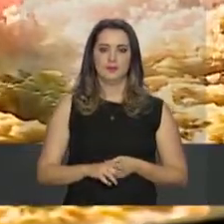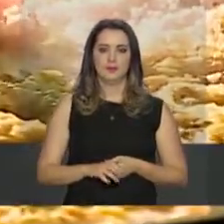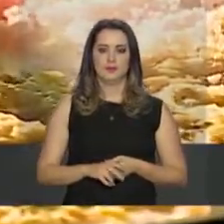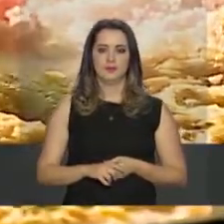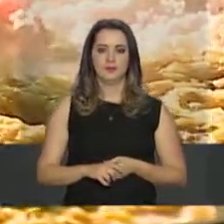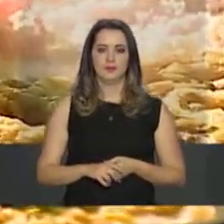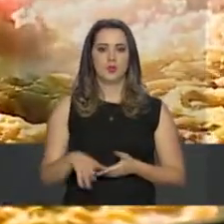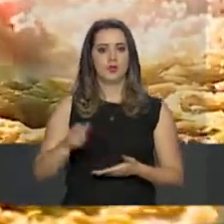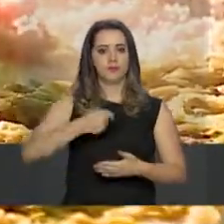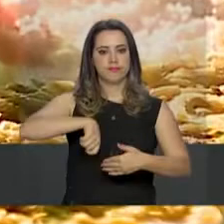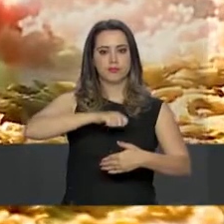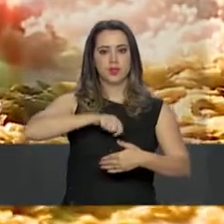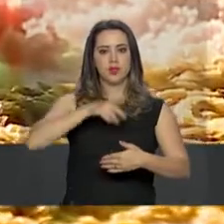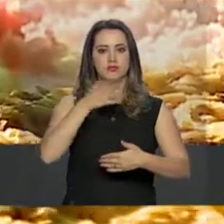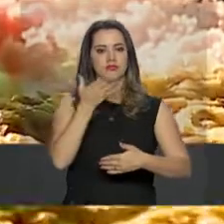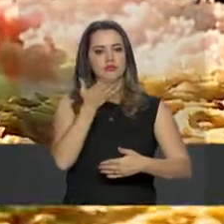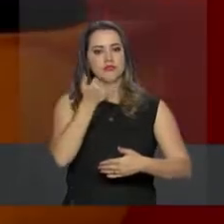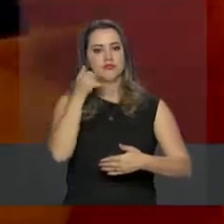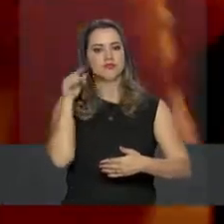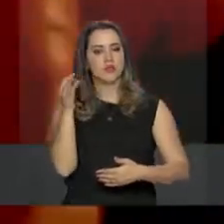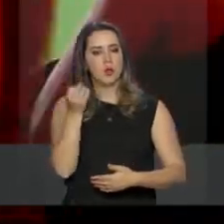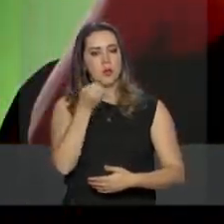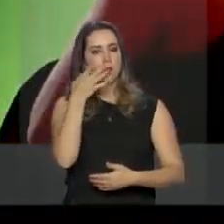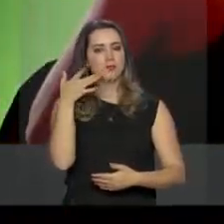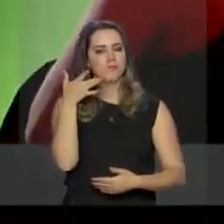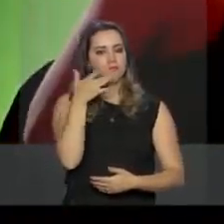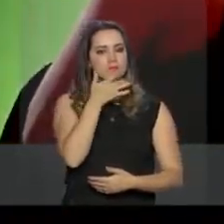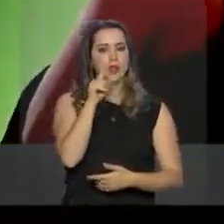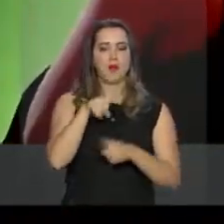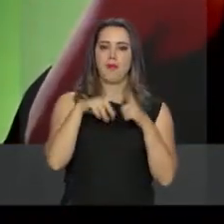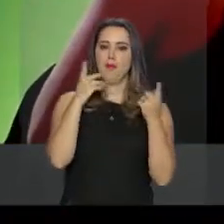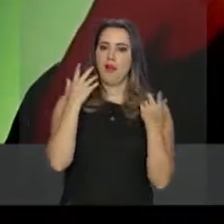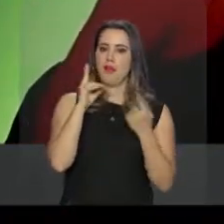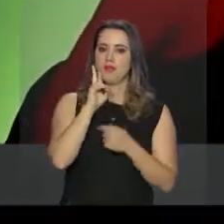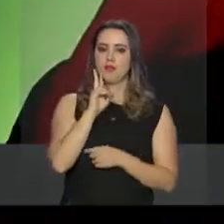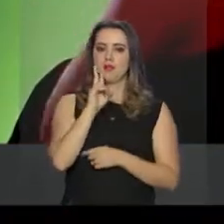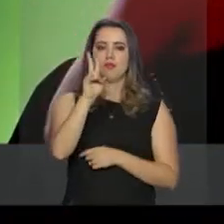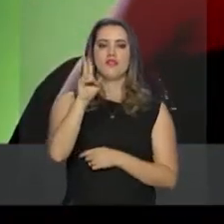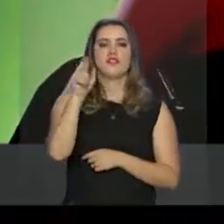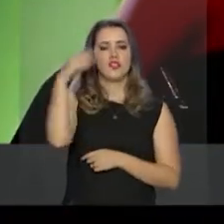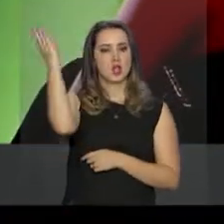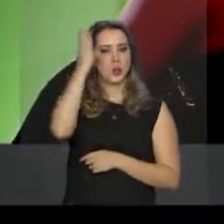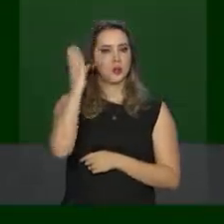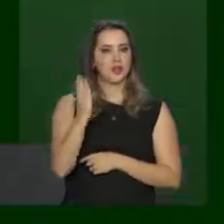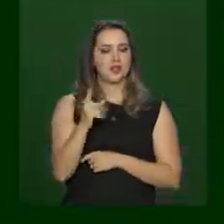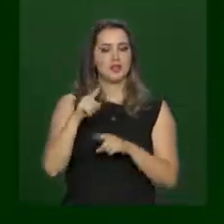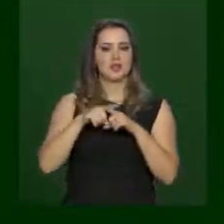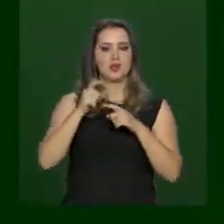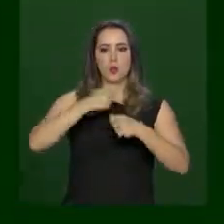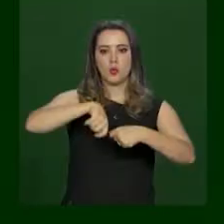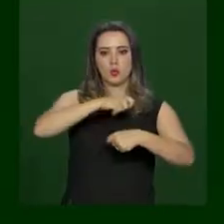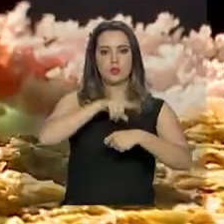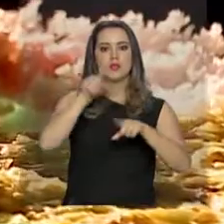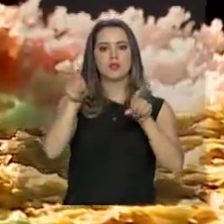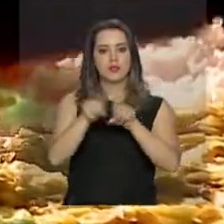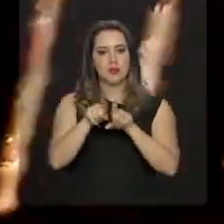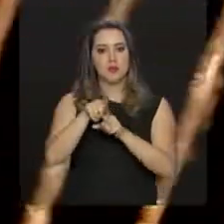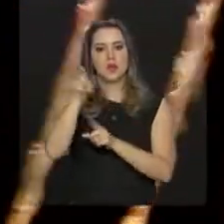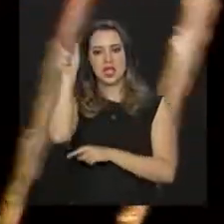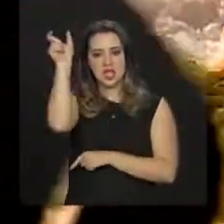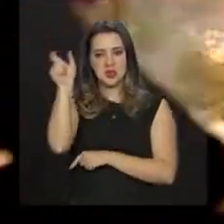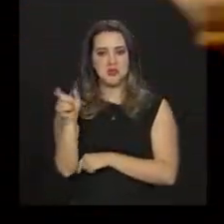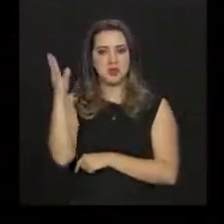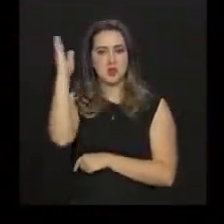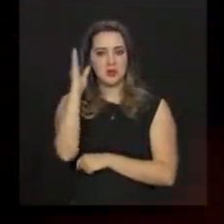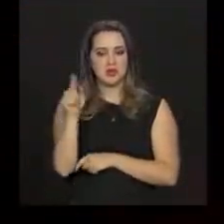Um prato típico de dar água na boca. Mas não se engane, a decoração é brasileira, o cozinheiro também. Mas a receita